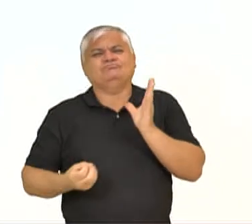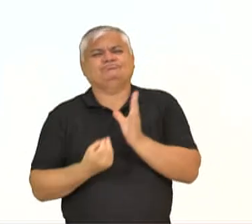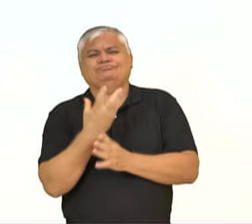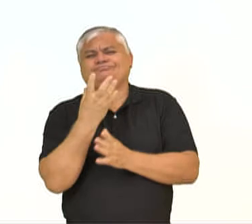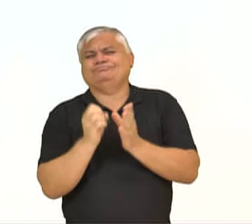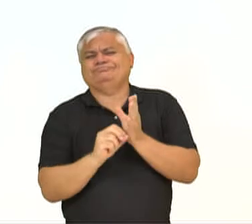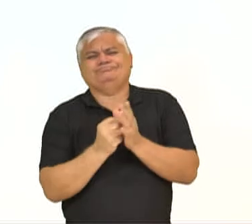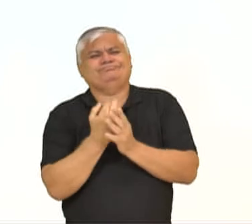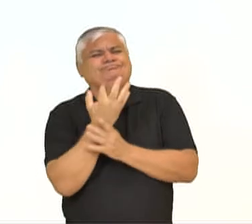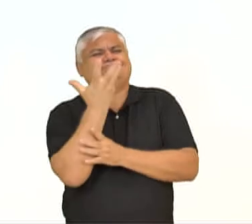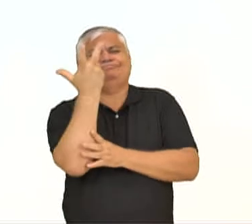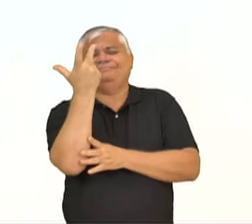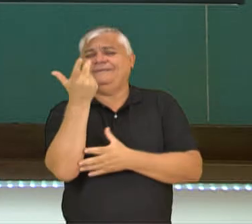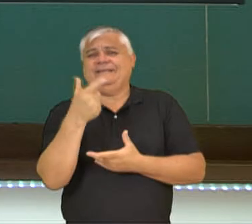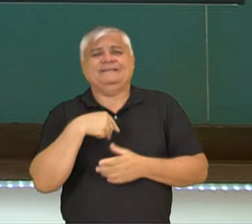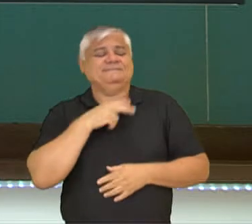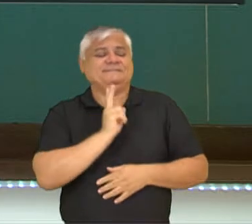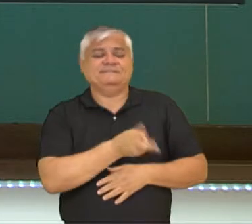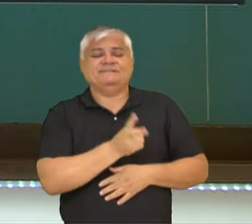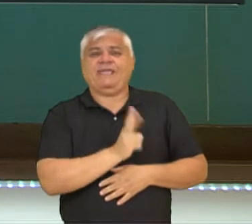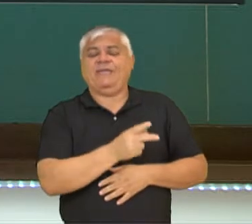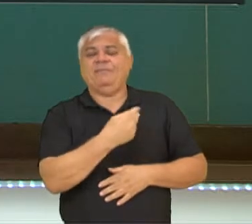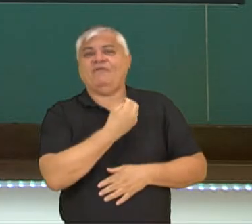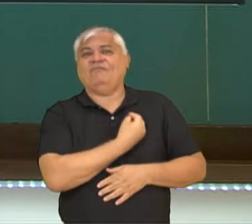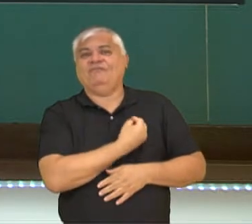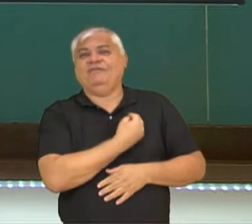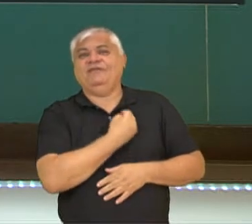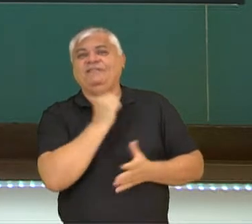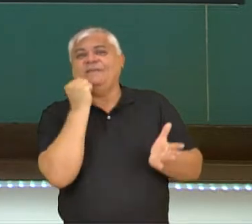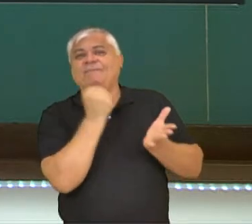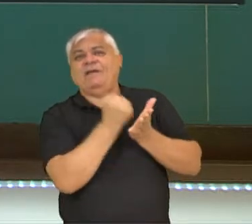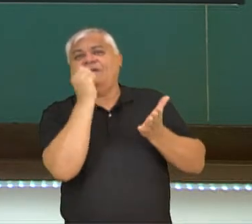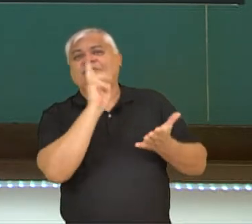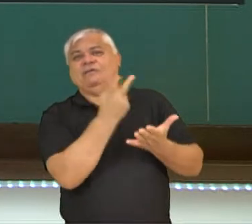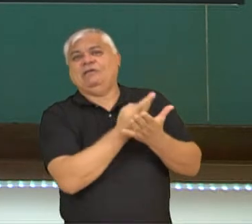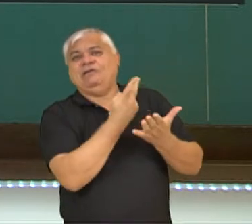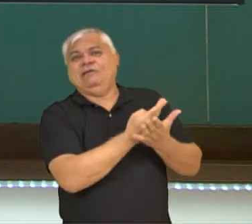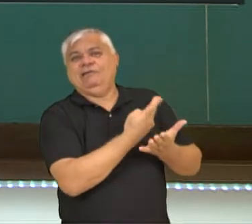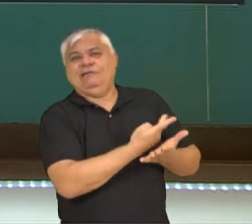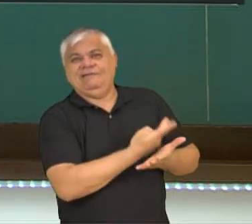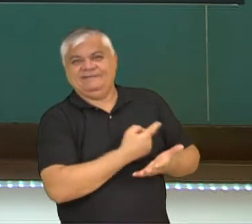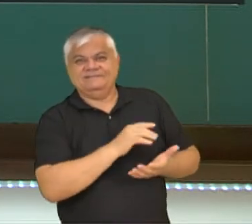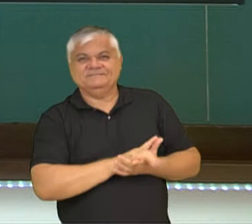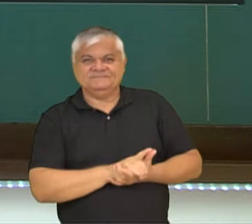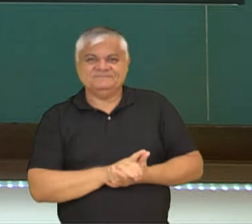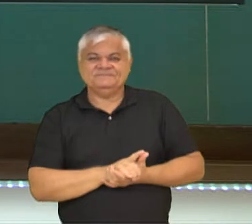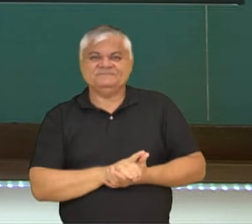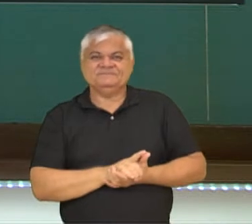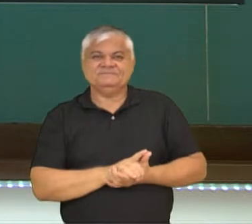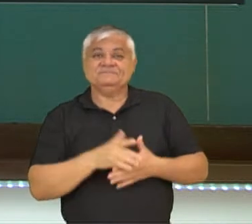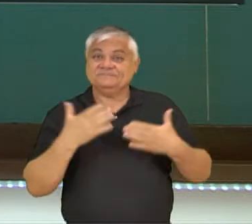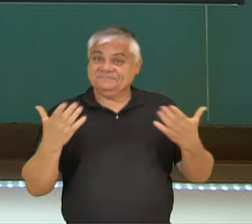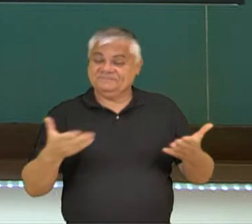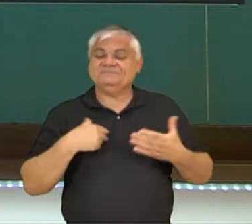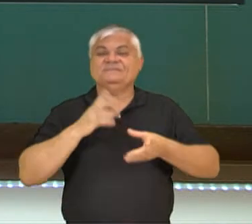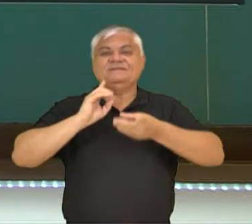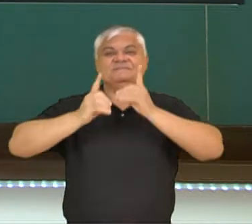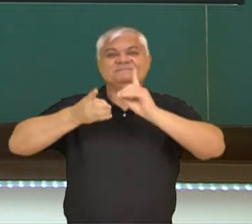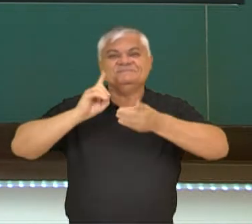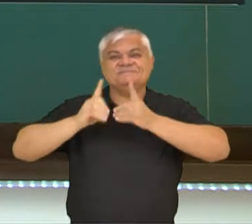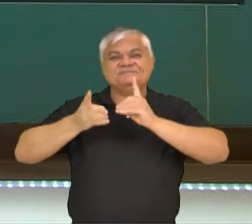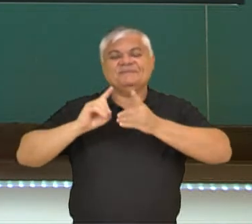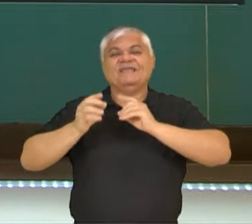personagem teve uma vida marcada, sim, por enganos desastrosos. Os diálogos são introduzidos através